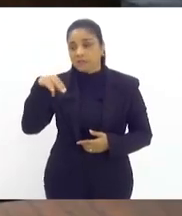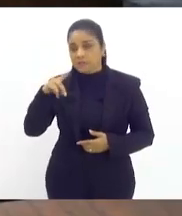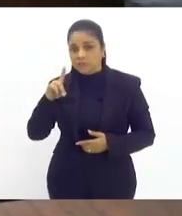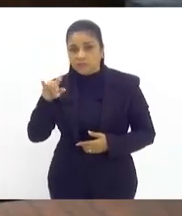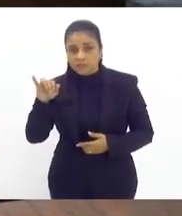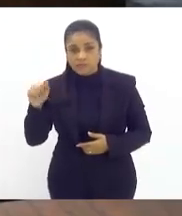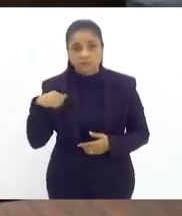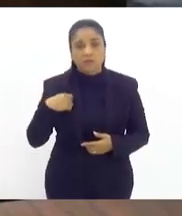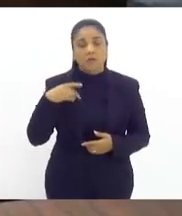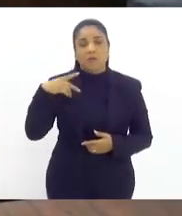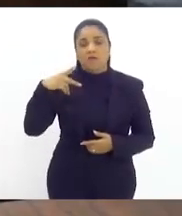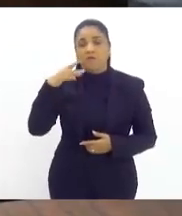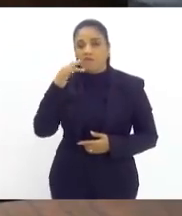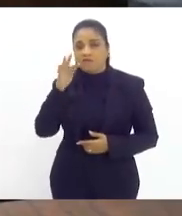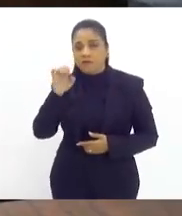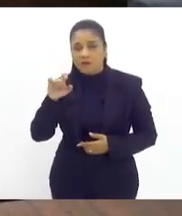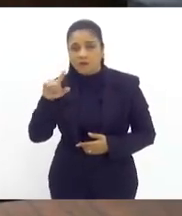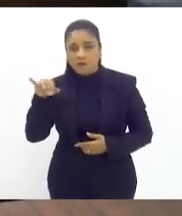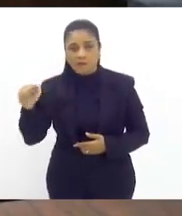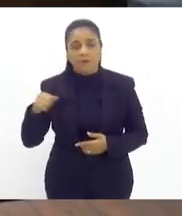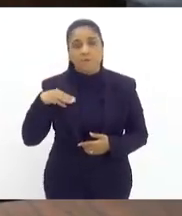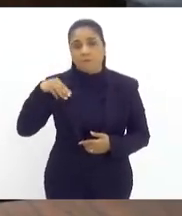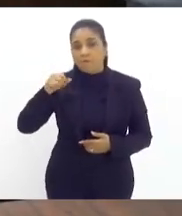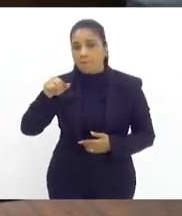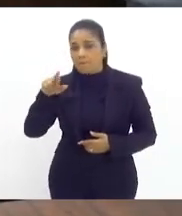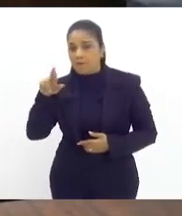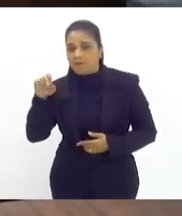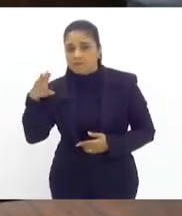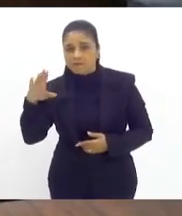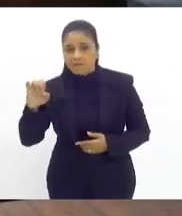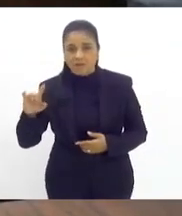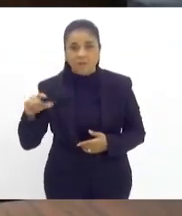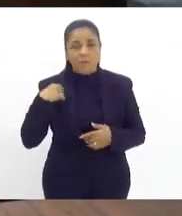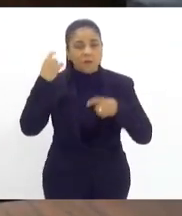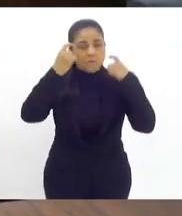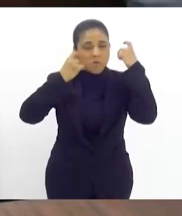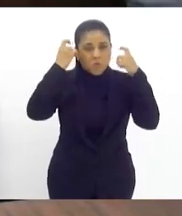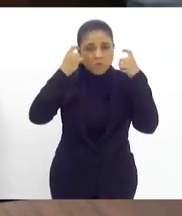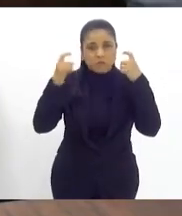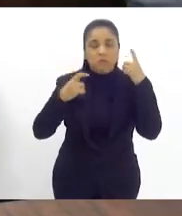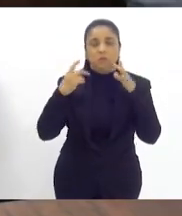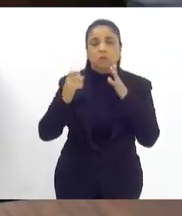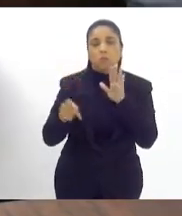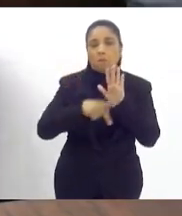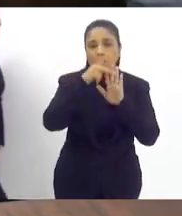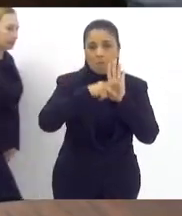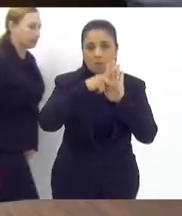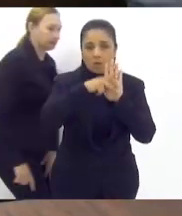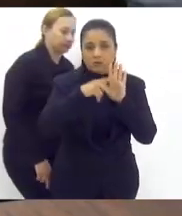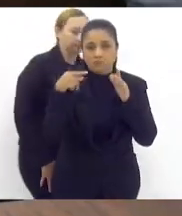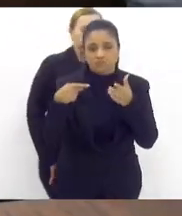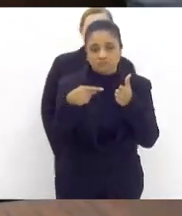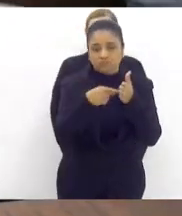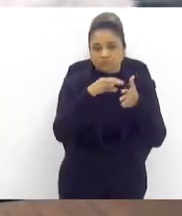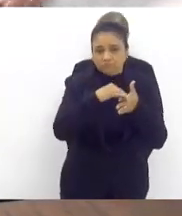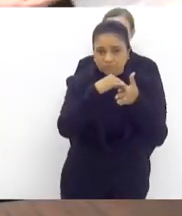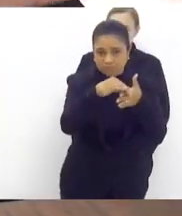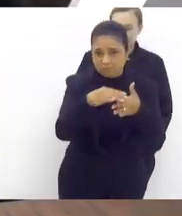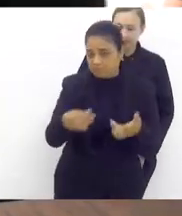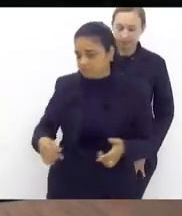Felipe Pobel Marcelo do Seu Dino pela preocupação e pelo projeto pela indicação legislativa